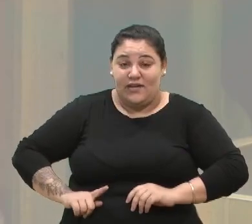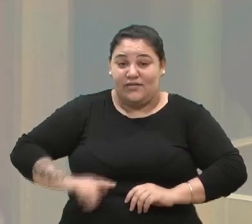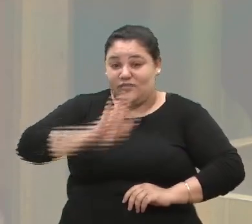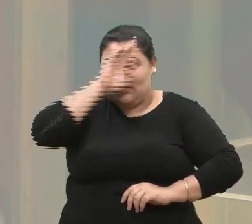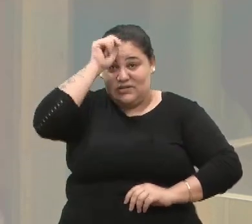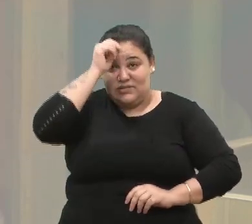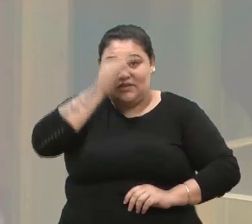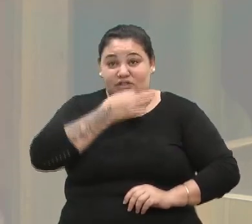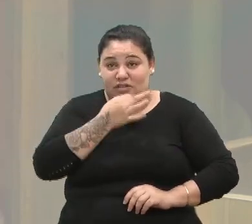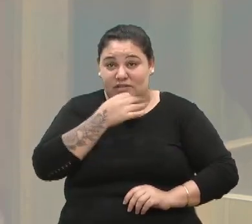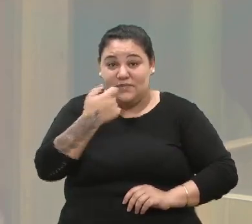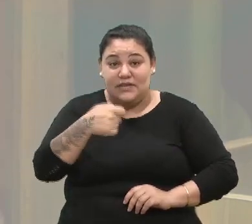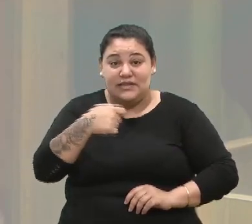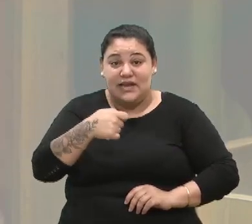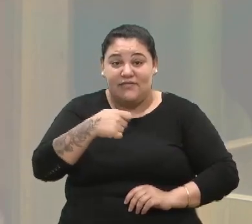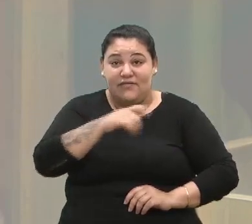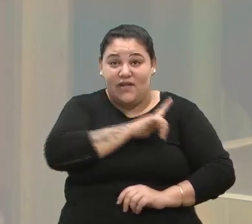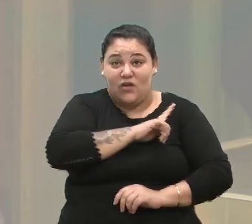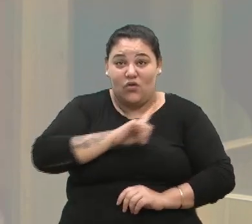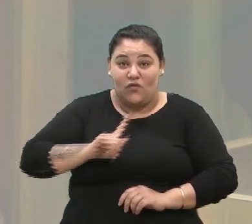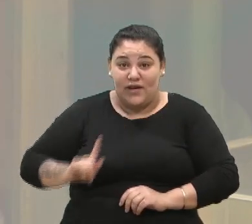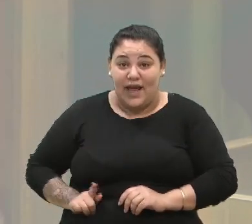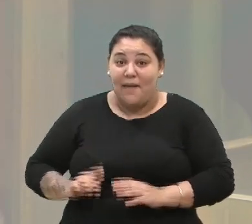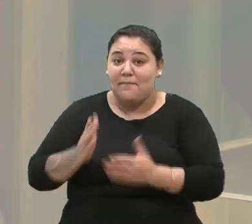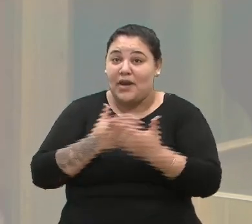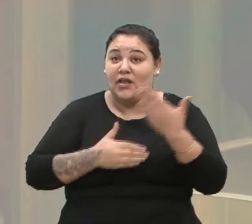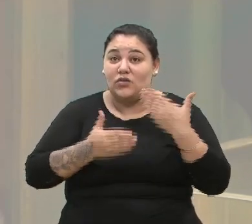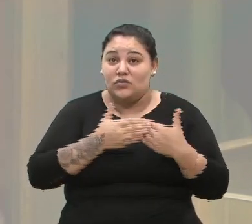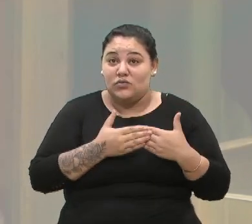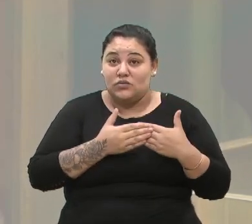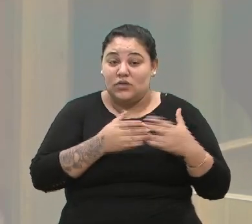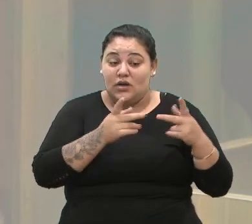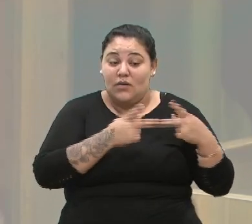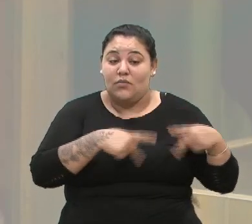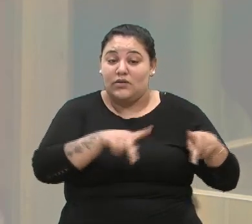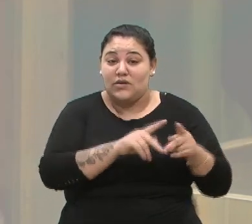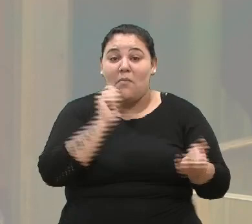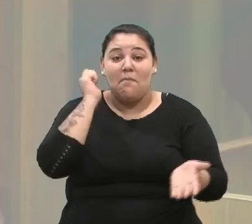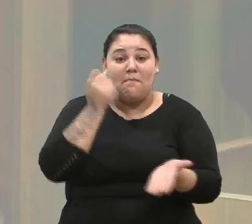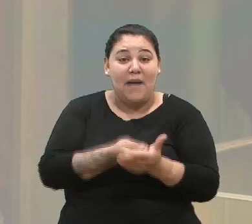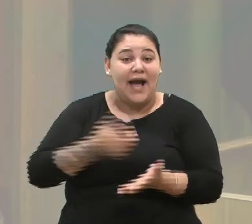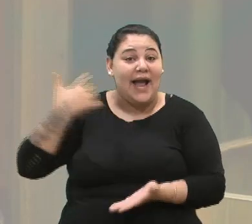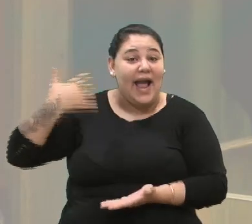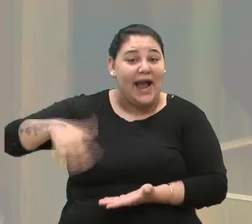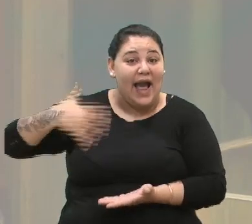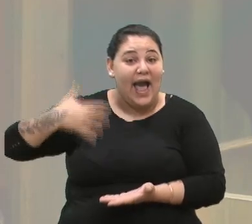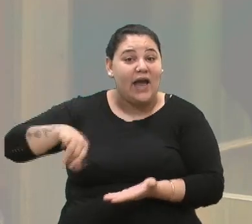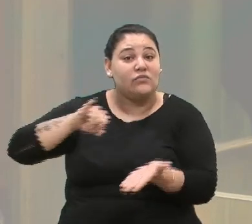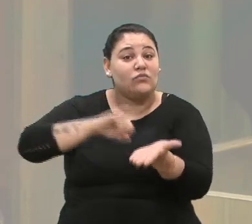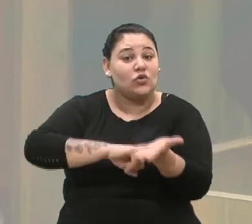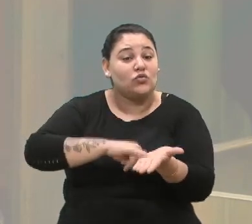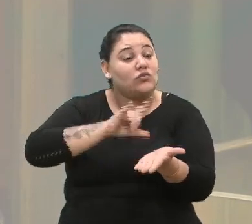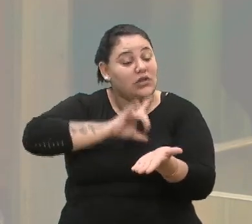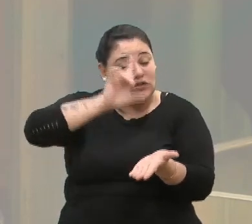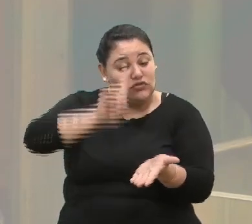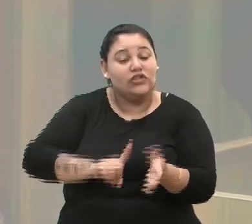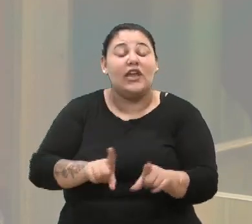governar para todos, não para certos grupos. A população paga caros impostos e tem o seu